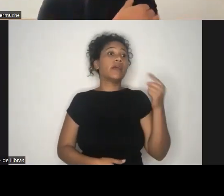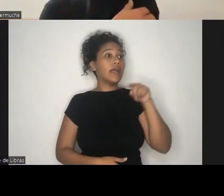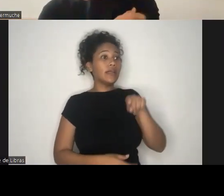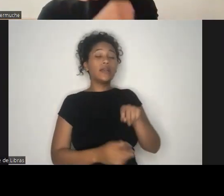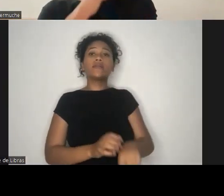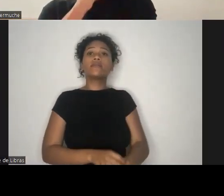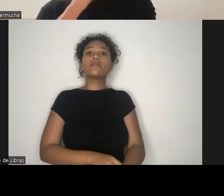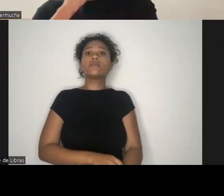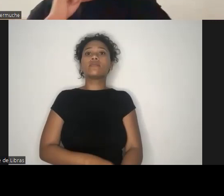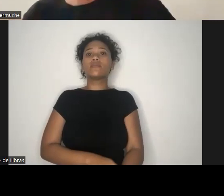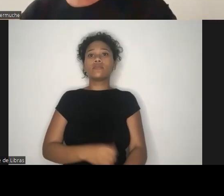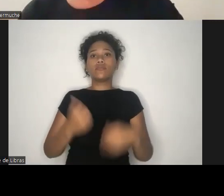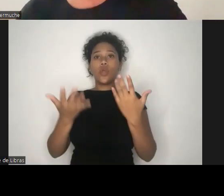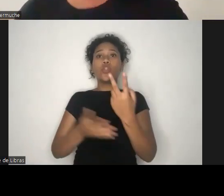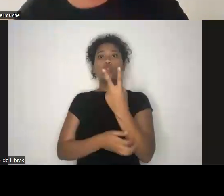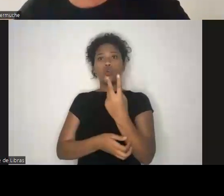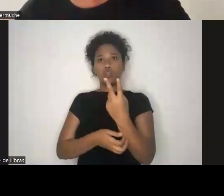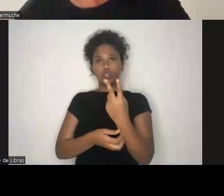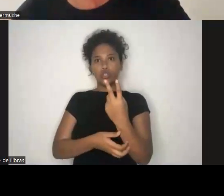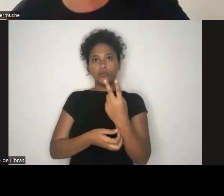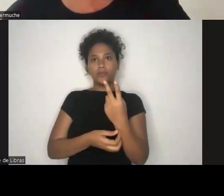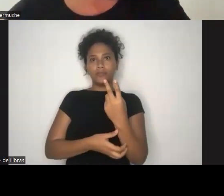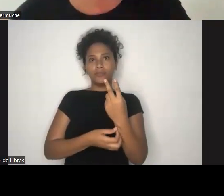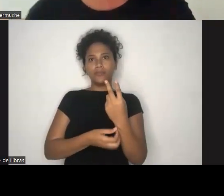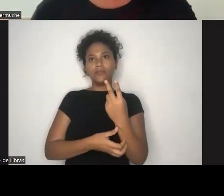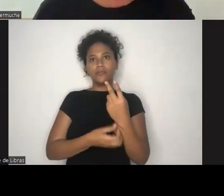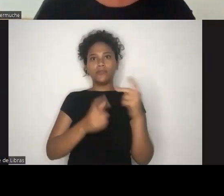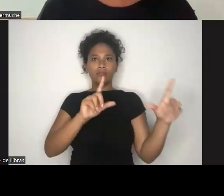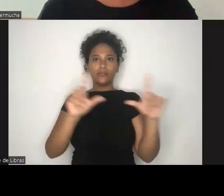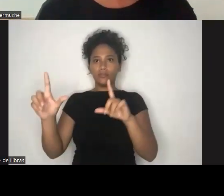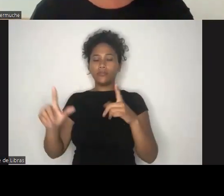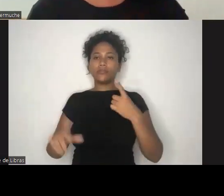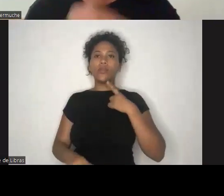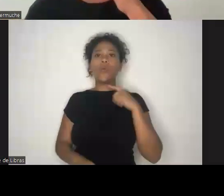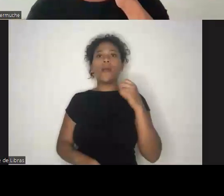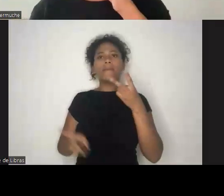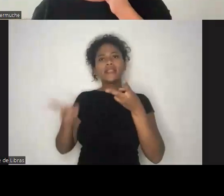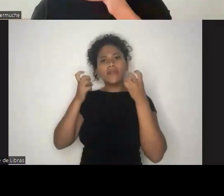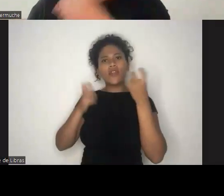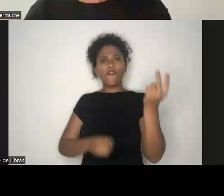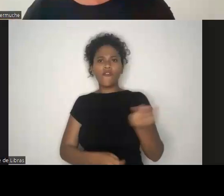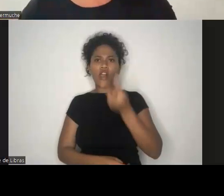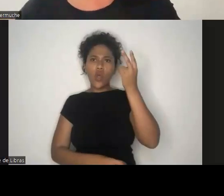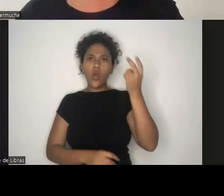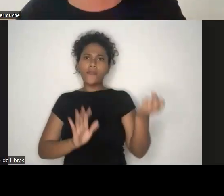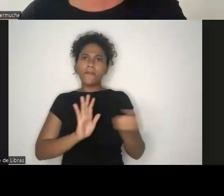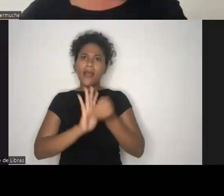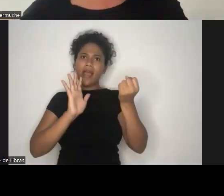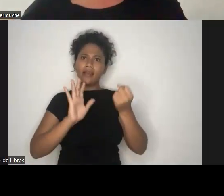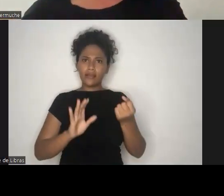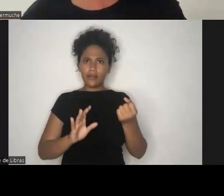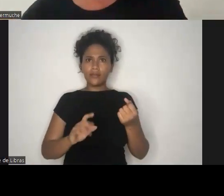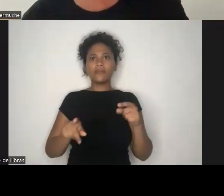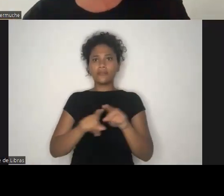para vocês dois cases que trazem uma percepção de valor de marca no brandbook